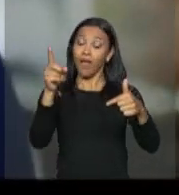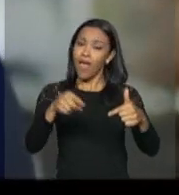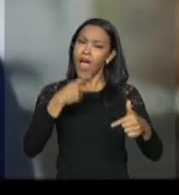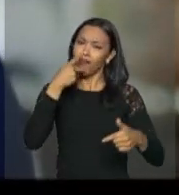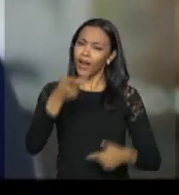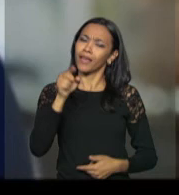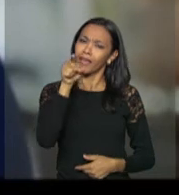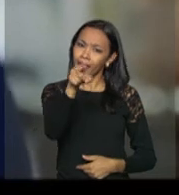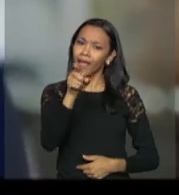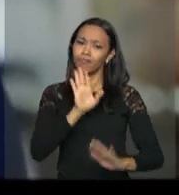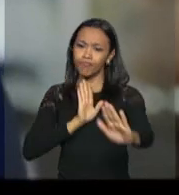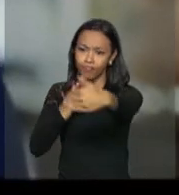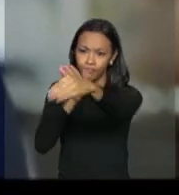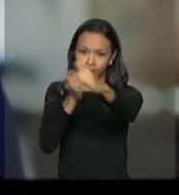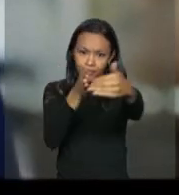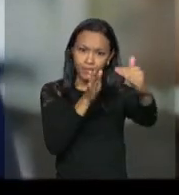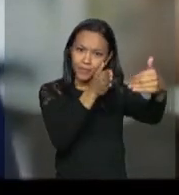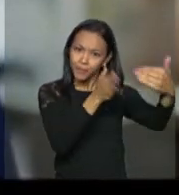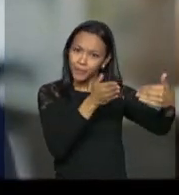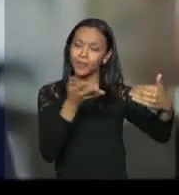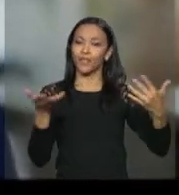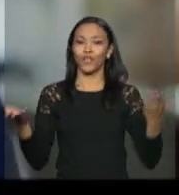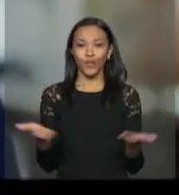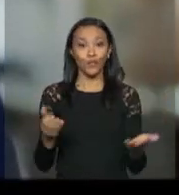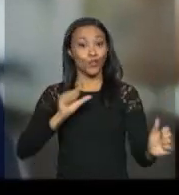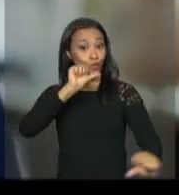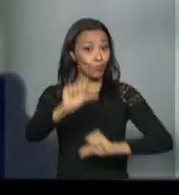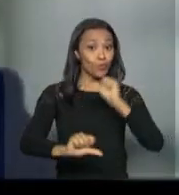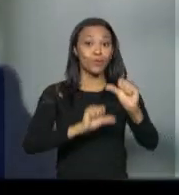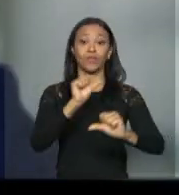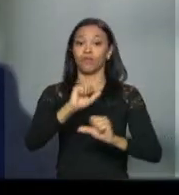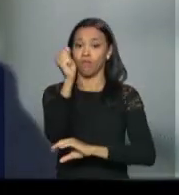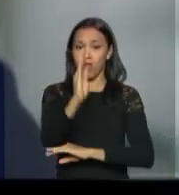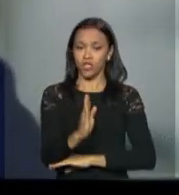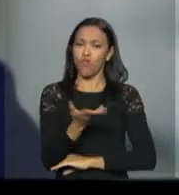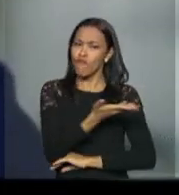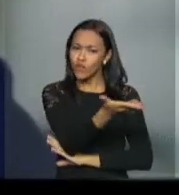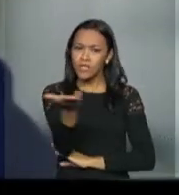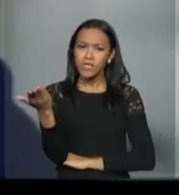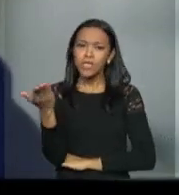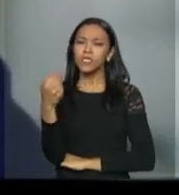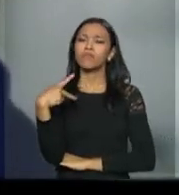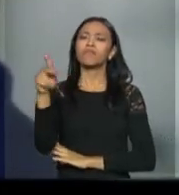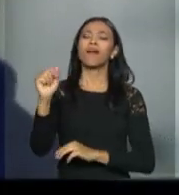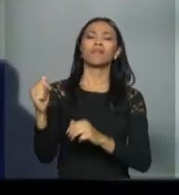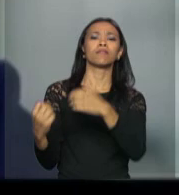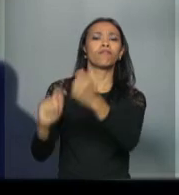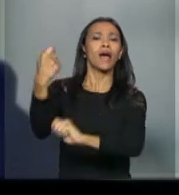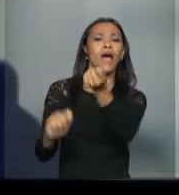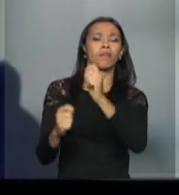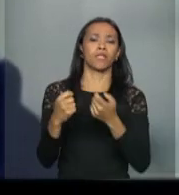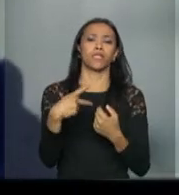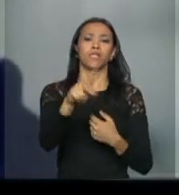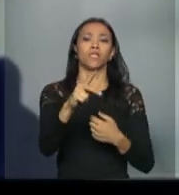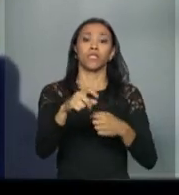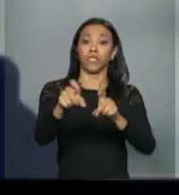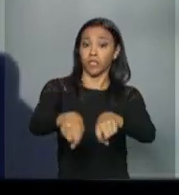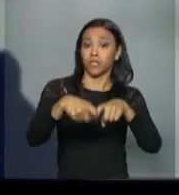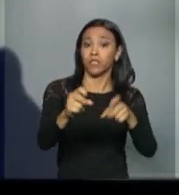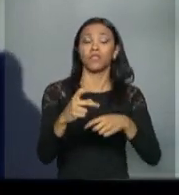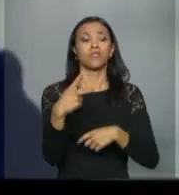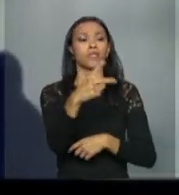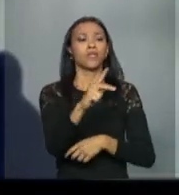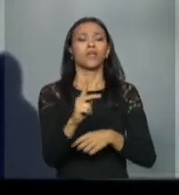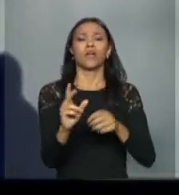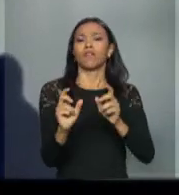com vocês e para vocês que estamos mudando o Brasil. Vocês que estão nas fábricas, nos campos, nas lojas